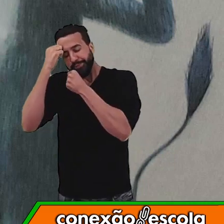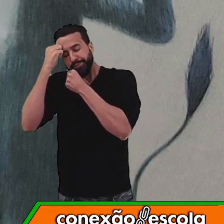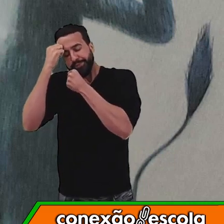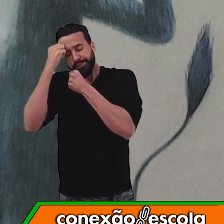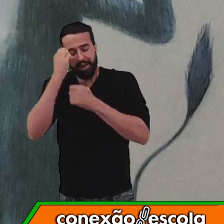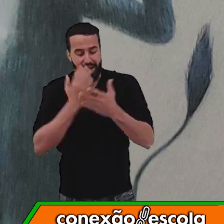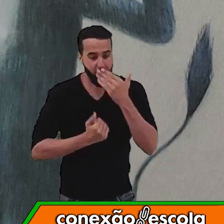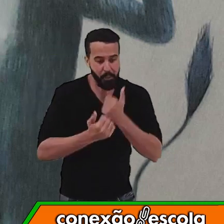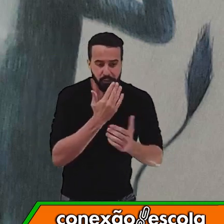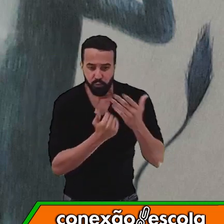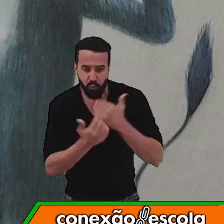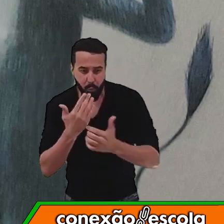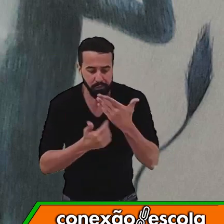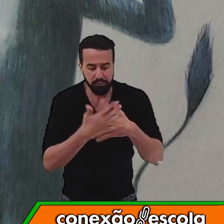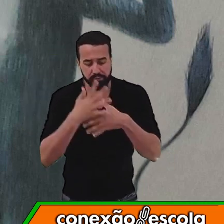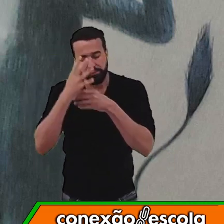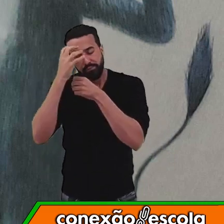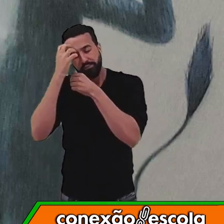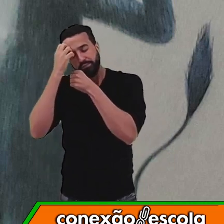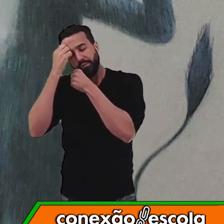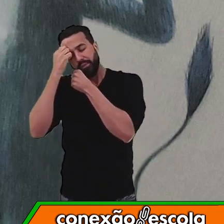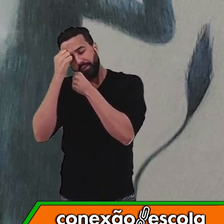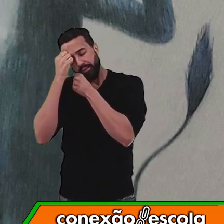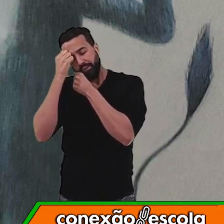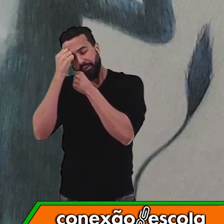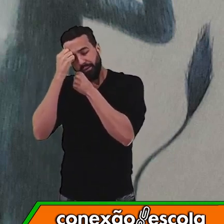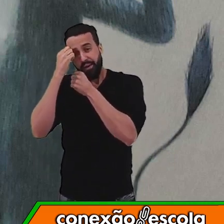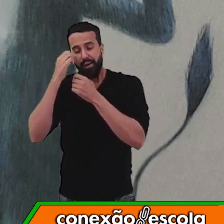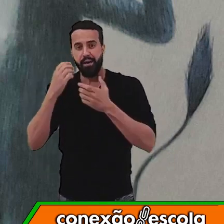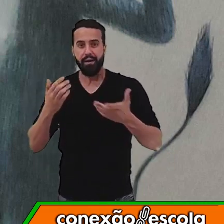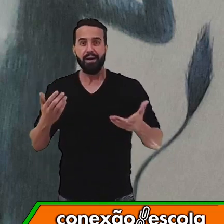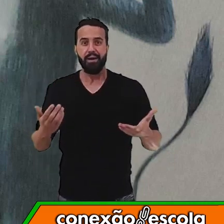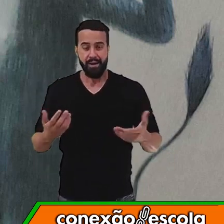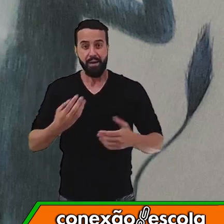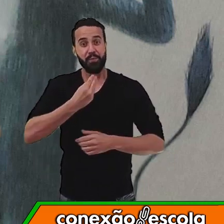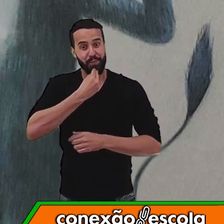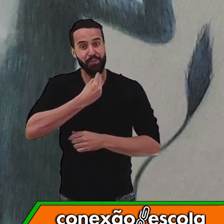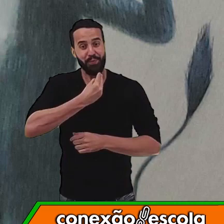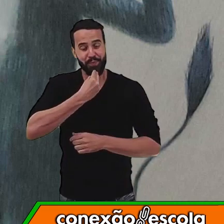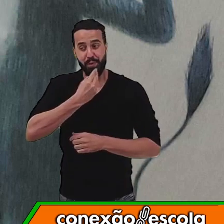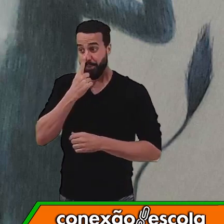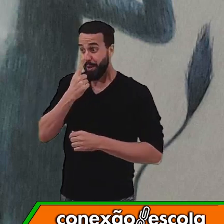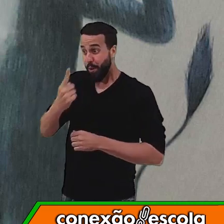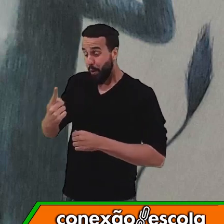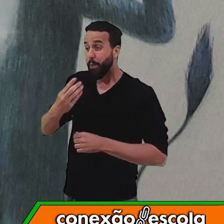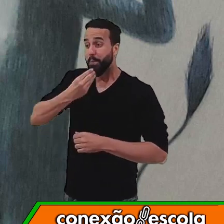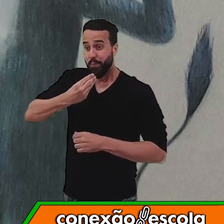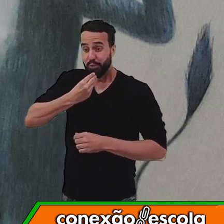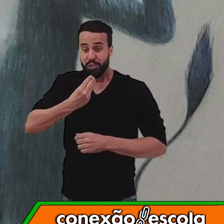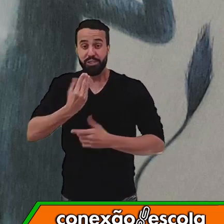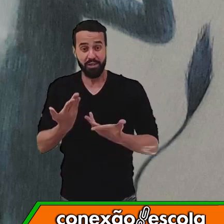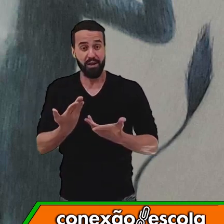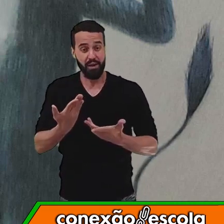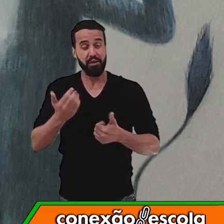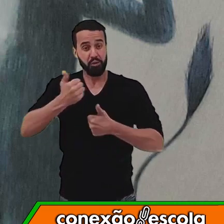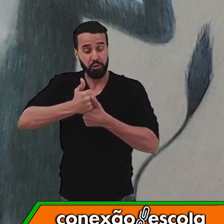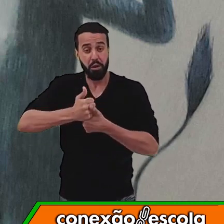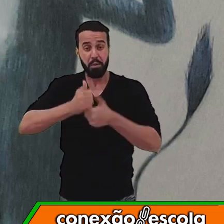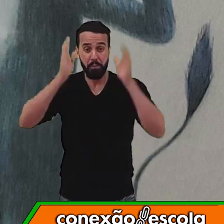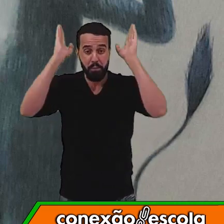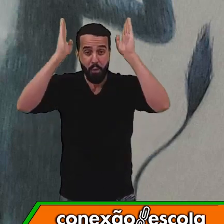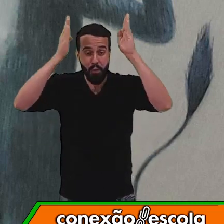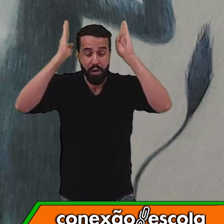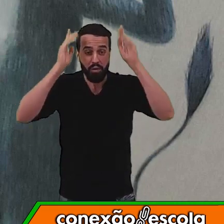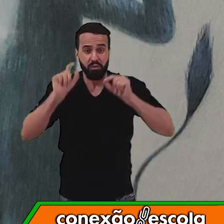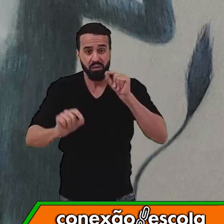dormir, comer e dormir. Se Pinóquio fosse um burrinho, não seria